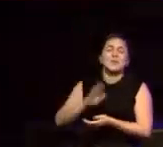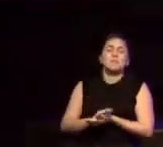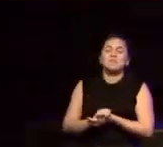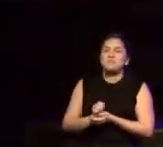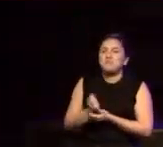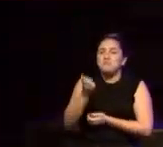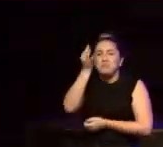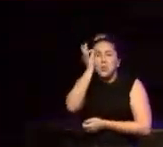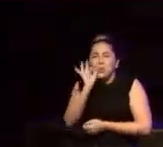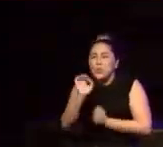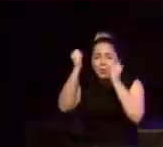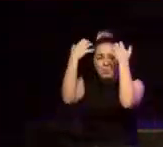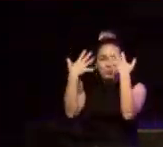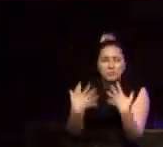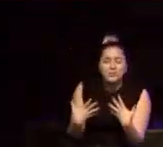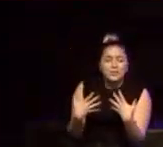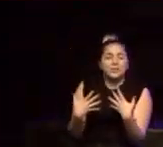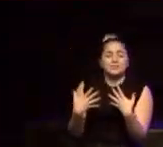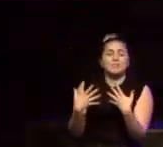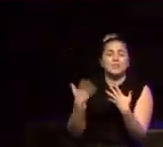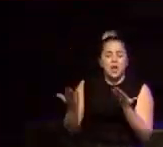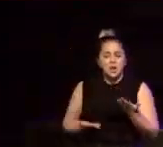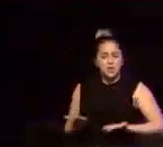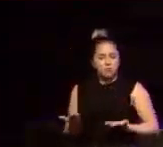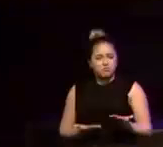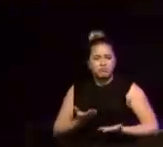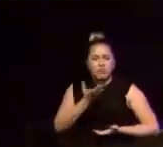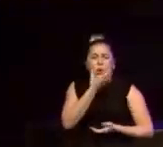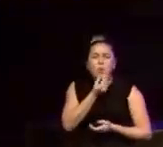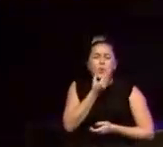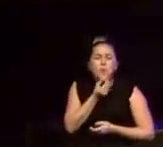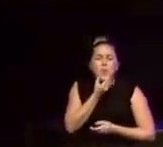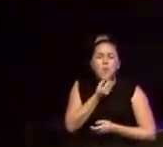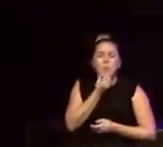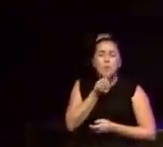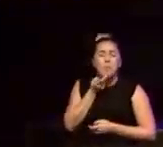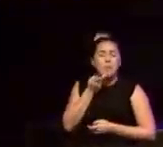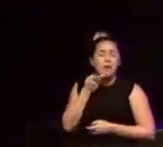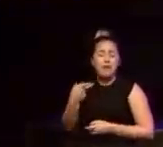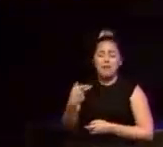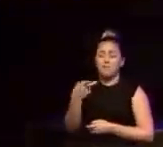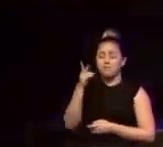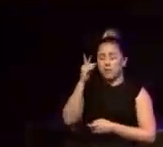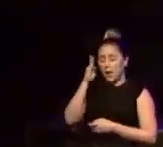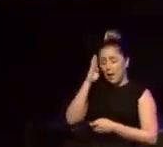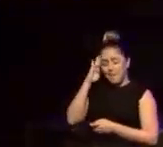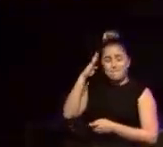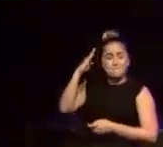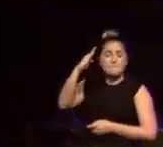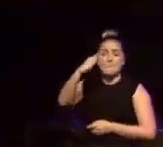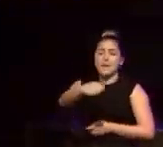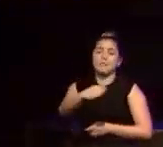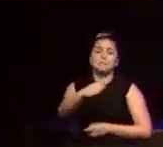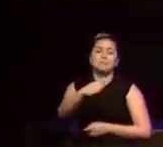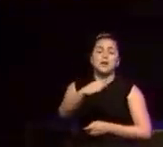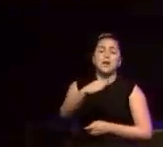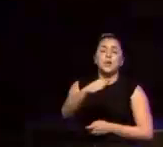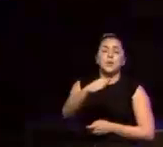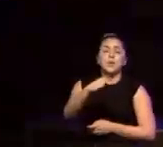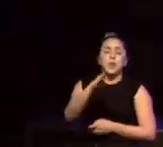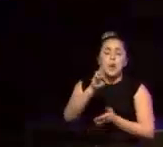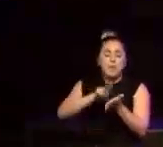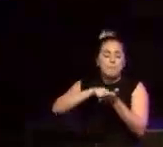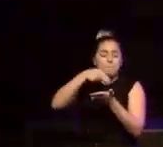aconteceu. Seguidores de um homem que era um carpinteiro, que se dizia rabino, mestre, que dizem que morreu